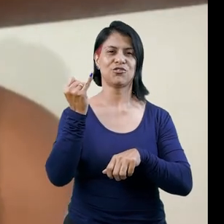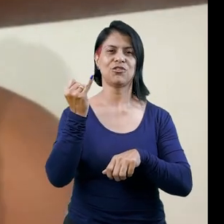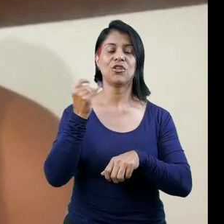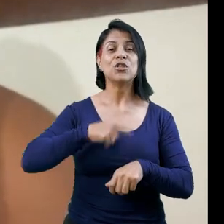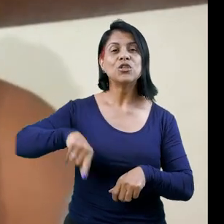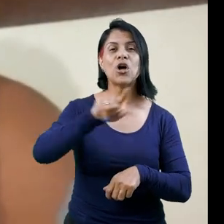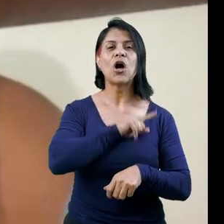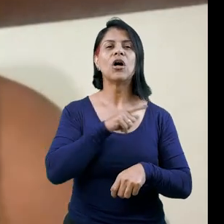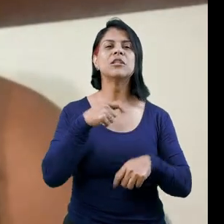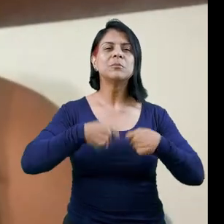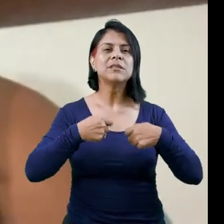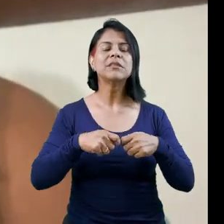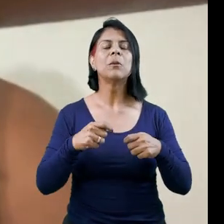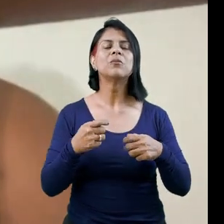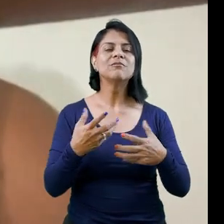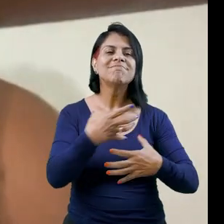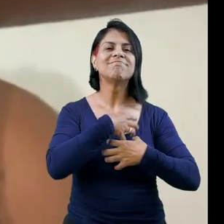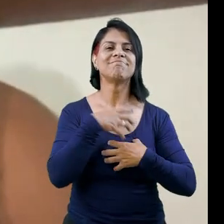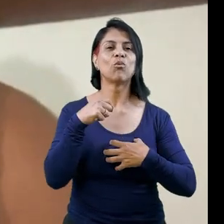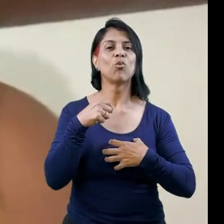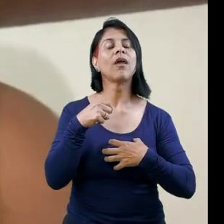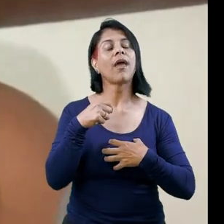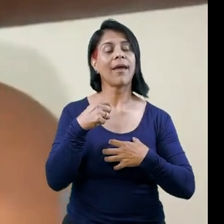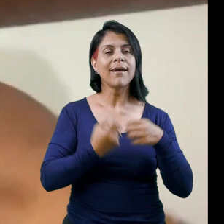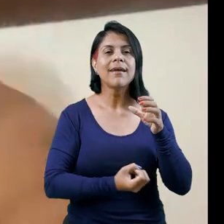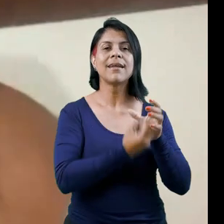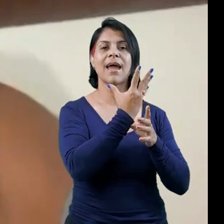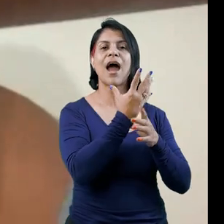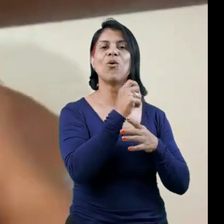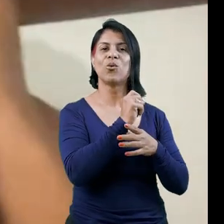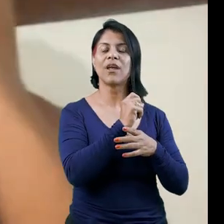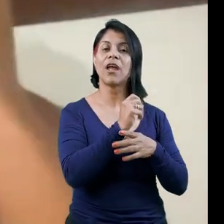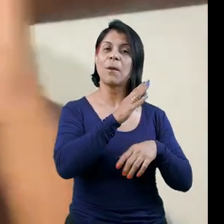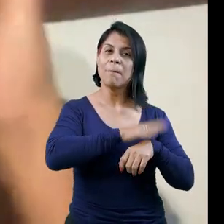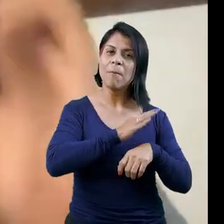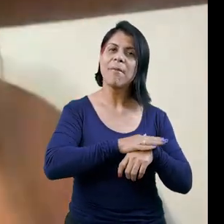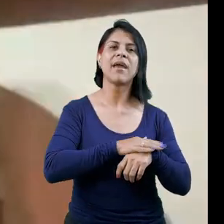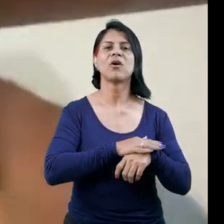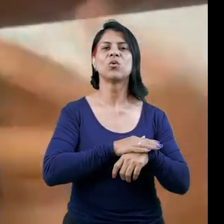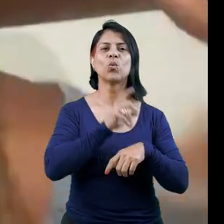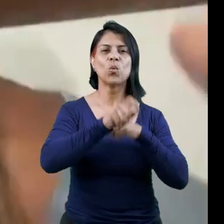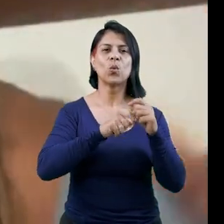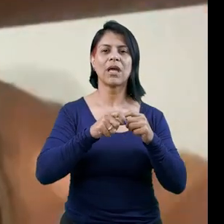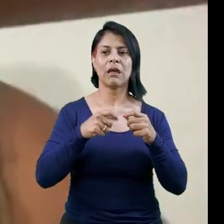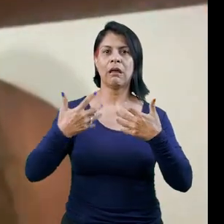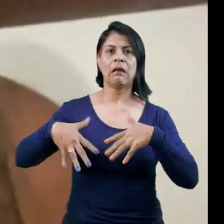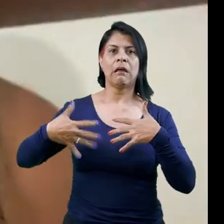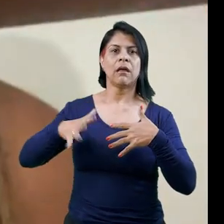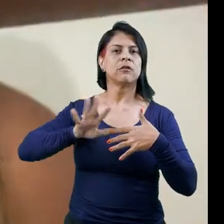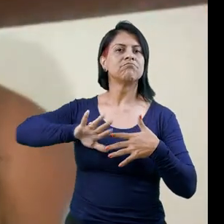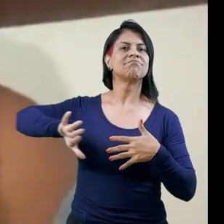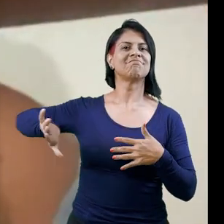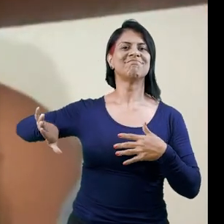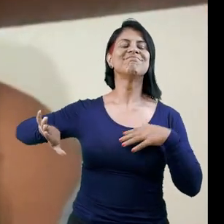para a gente permitir isso de se criar, permitir que, enfim, essas inseguranças se